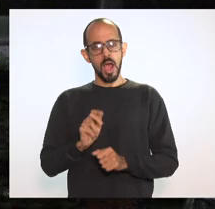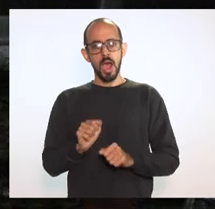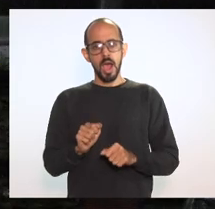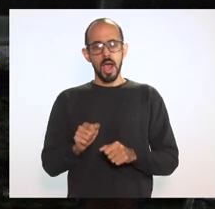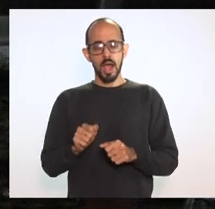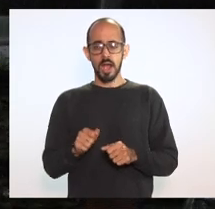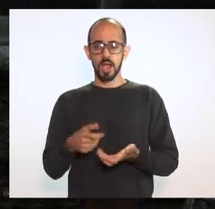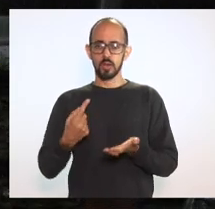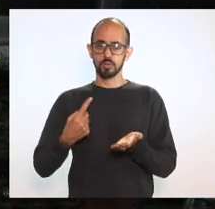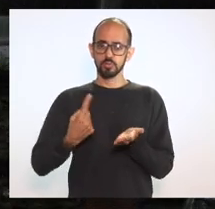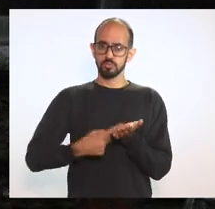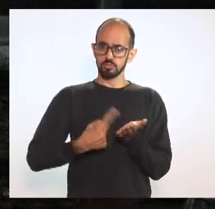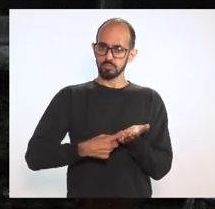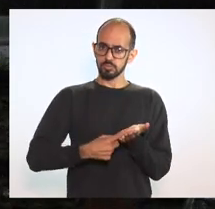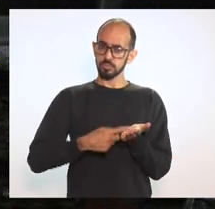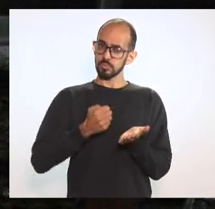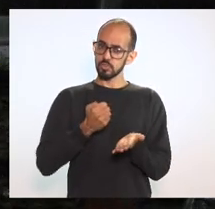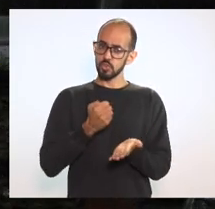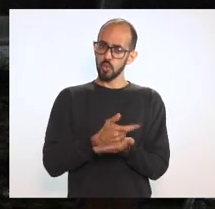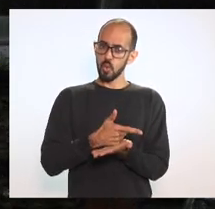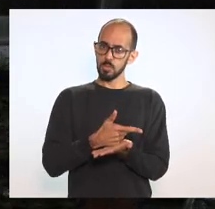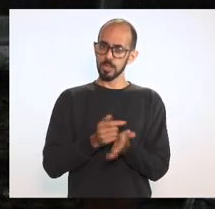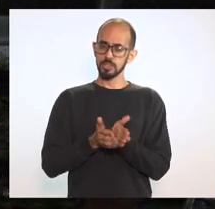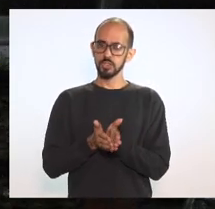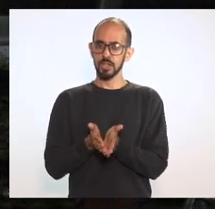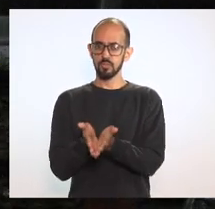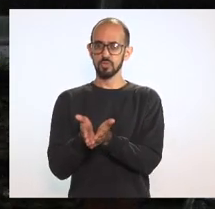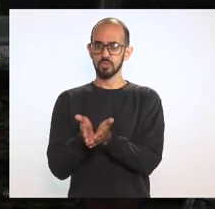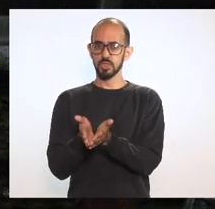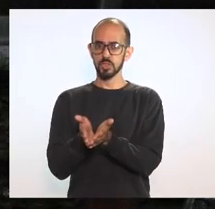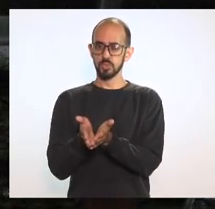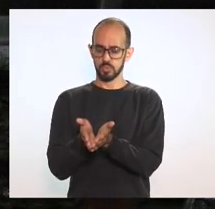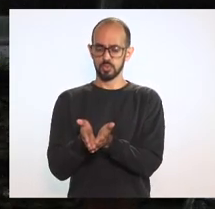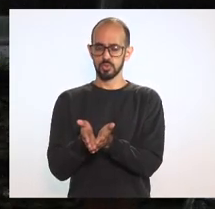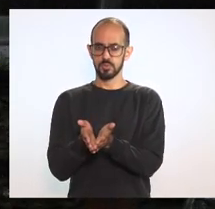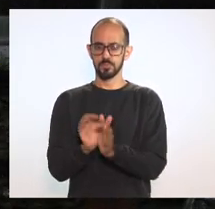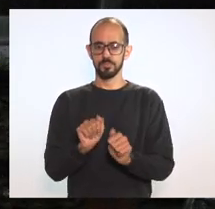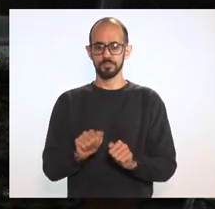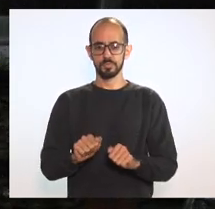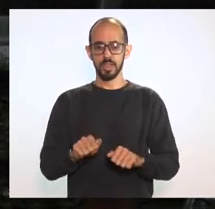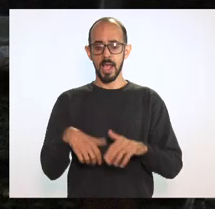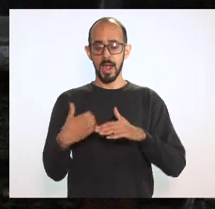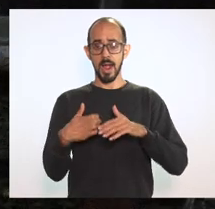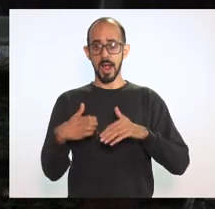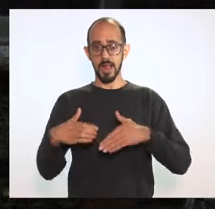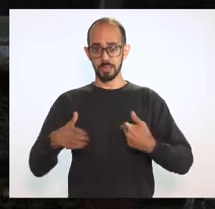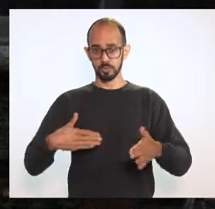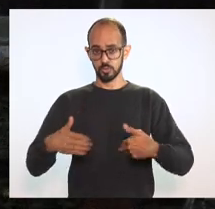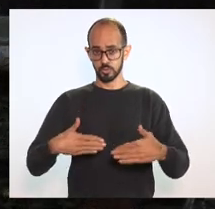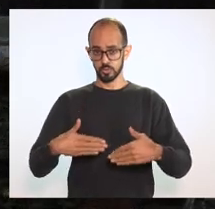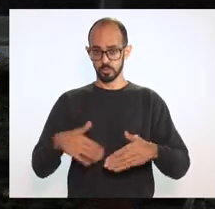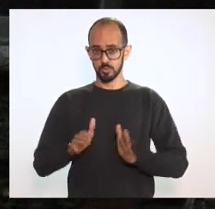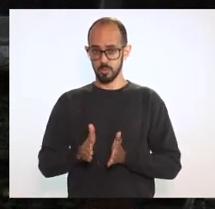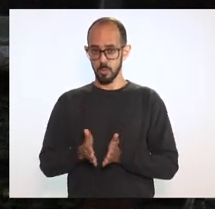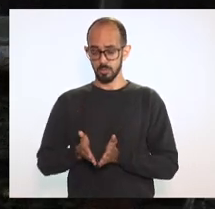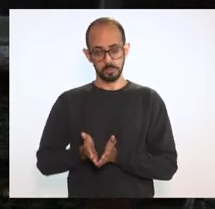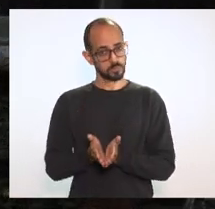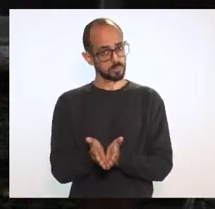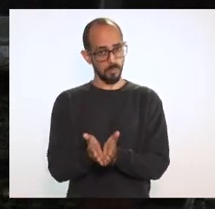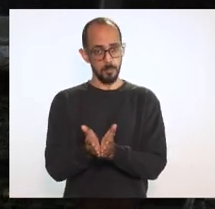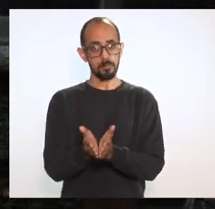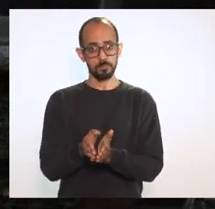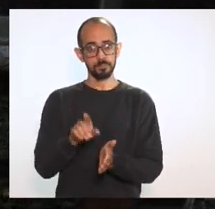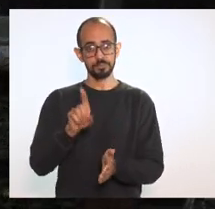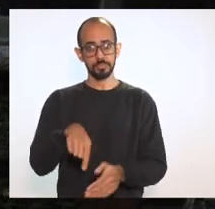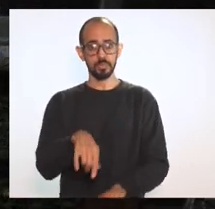de navios e estimular a exportação de embarcações. A indústria naval seria para o Rio de Janeiro